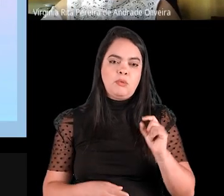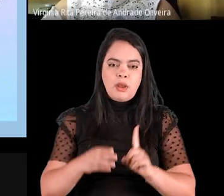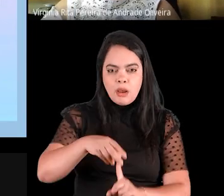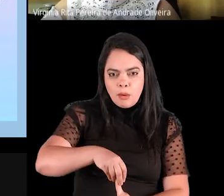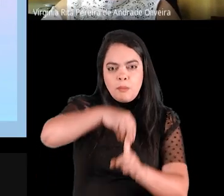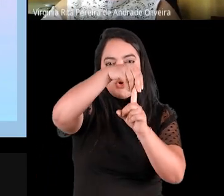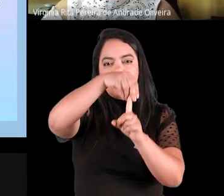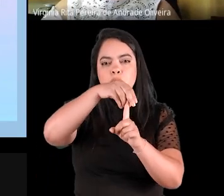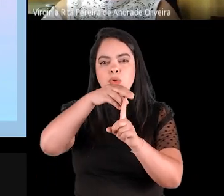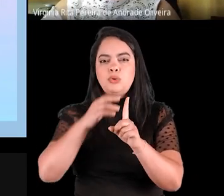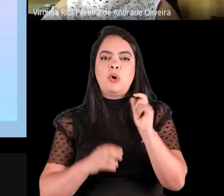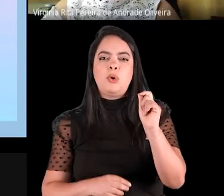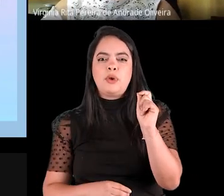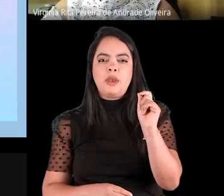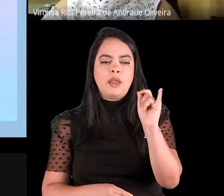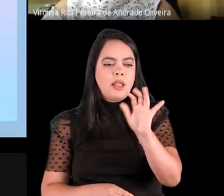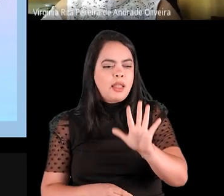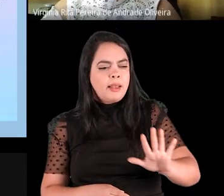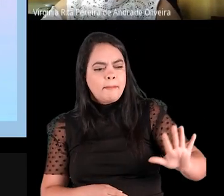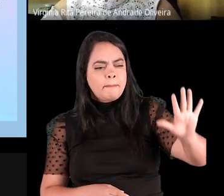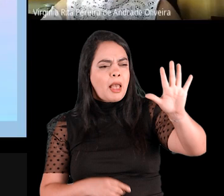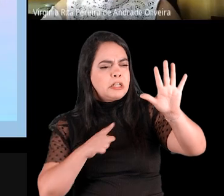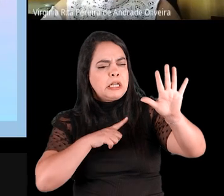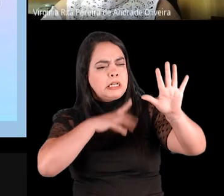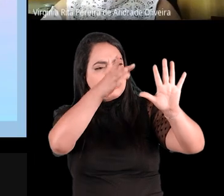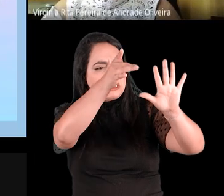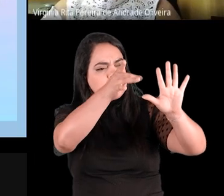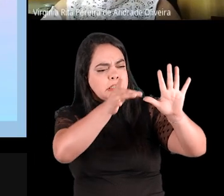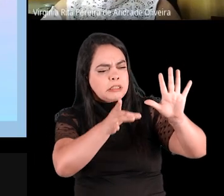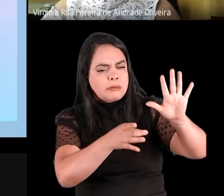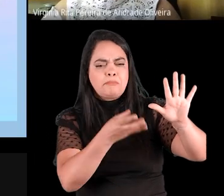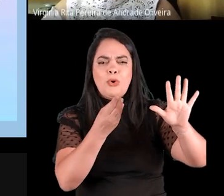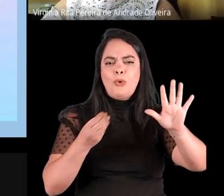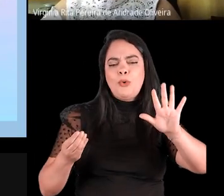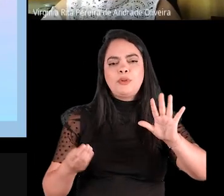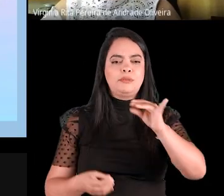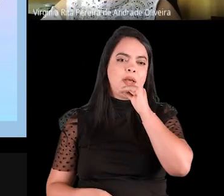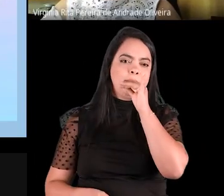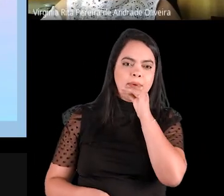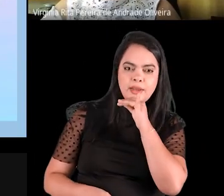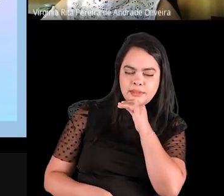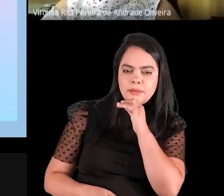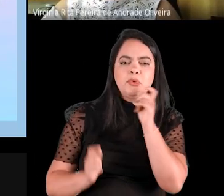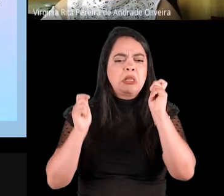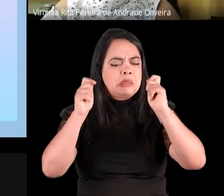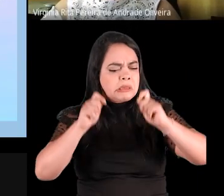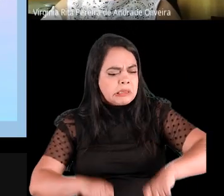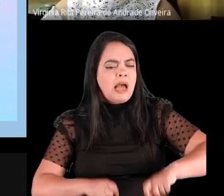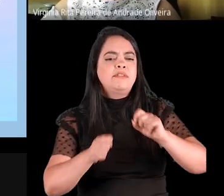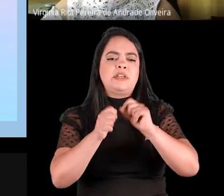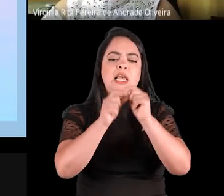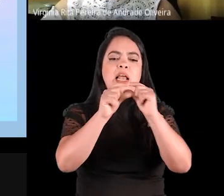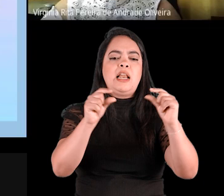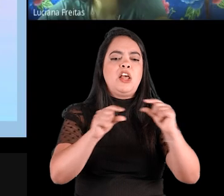priorizou uma imagem que tinha muitos elementos, né, para exemplificar que mesmo assim é possível fazer,